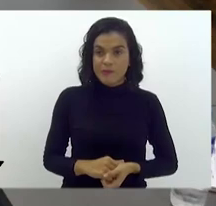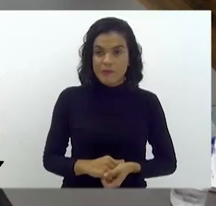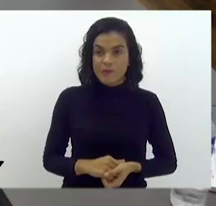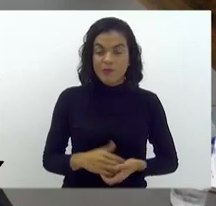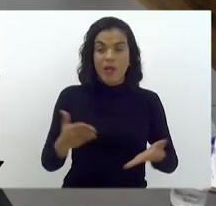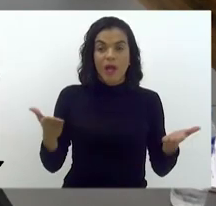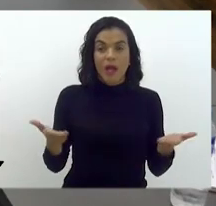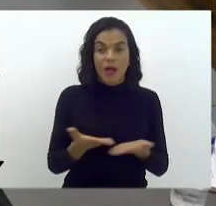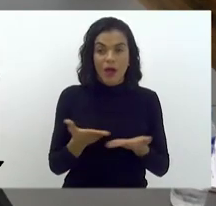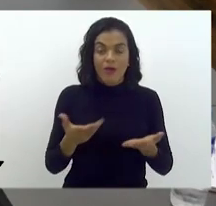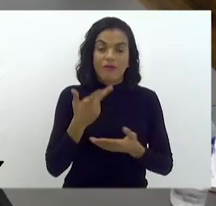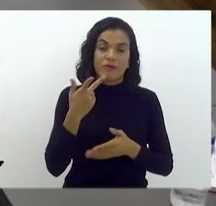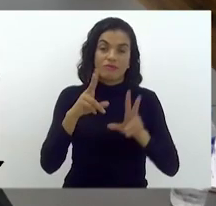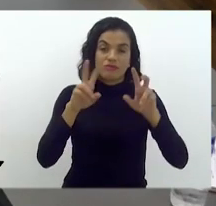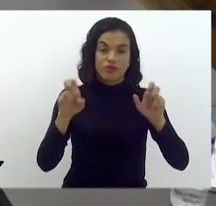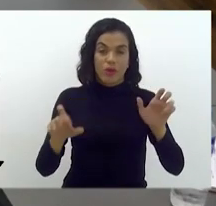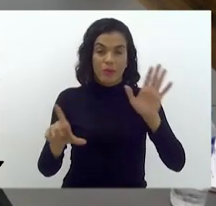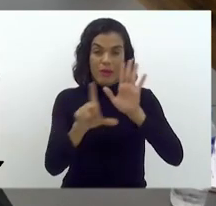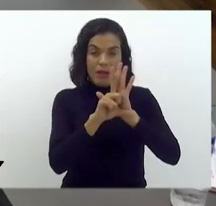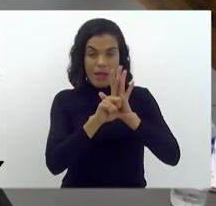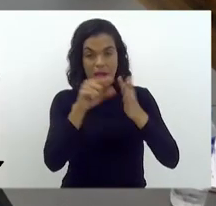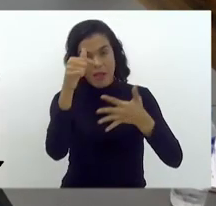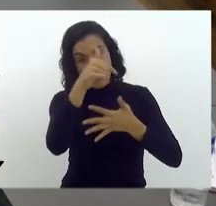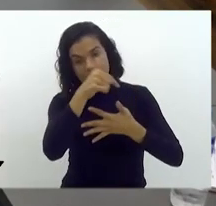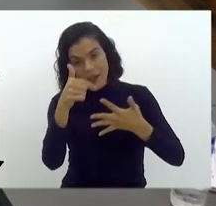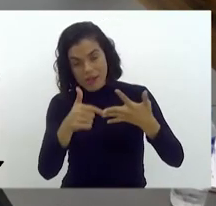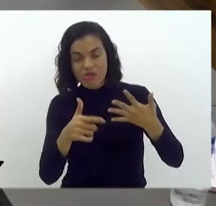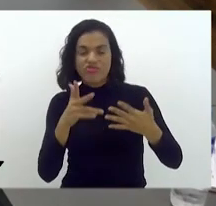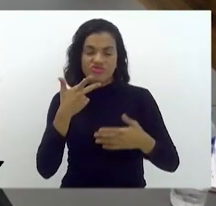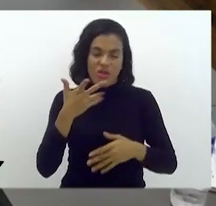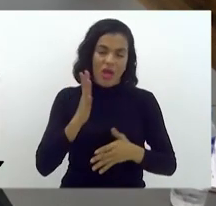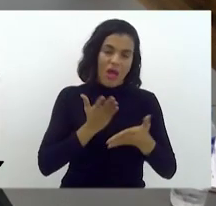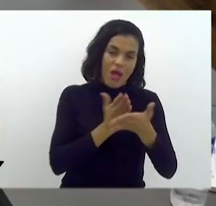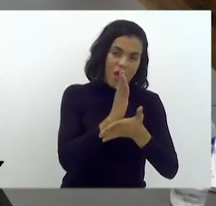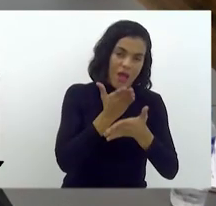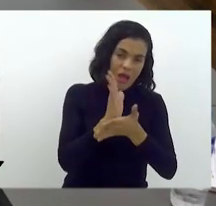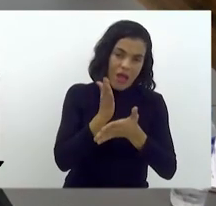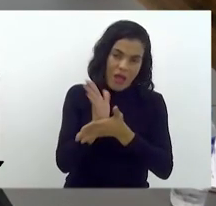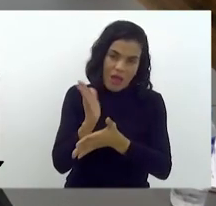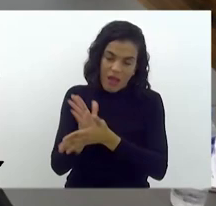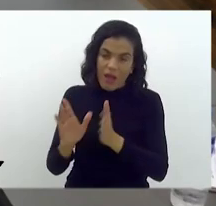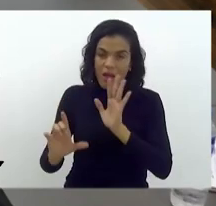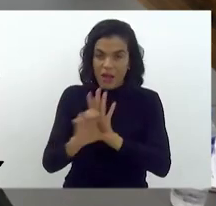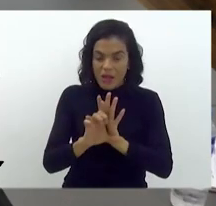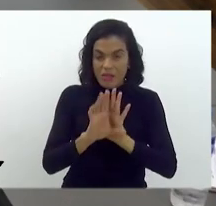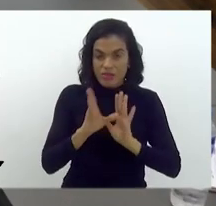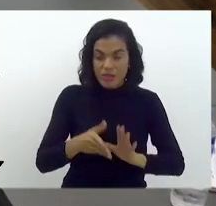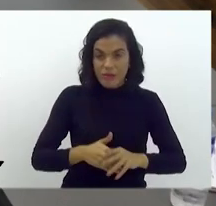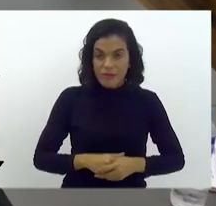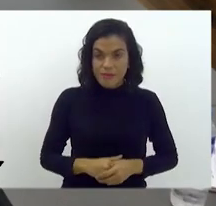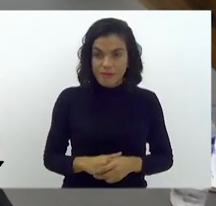aí nós falamos aqui sobre a legislação que a gente já falou que foram aprovadas nesse período